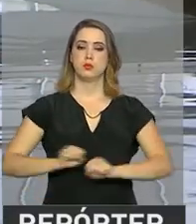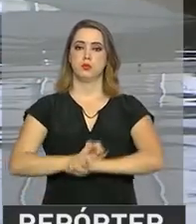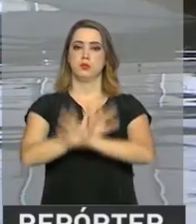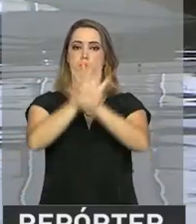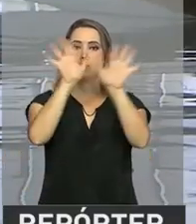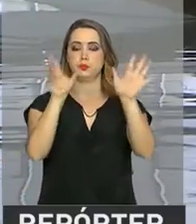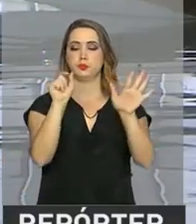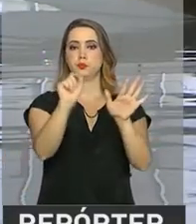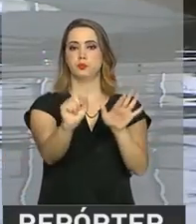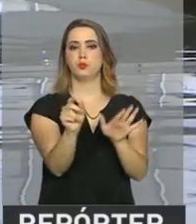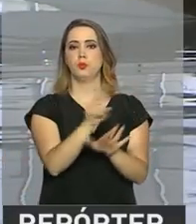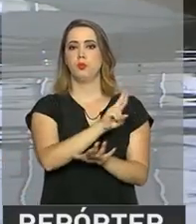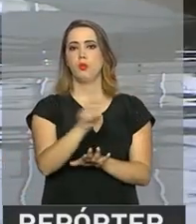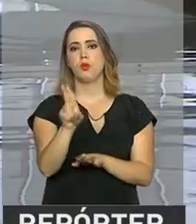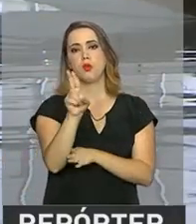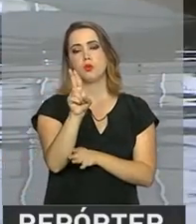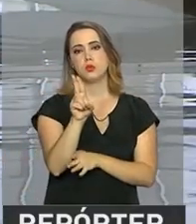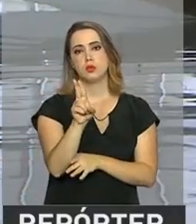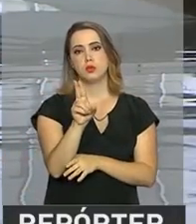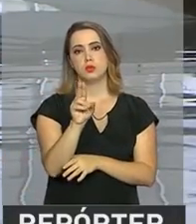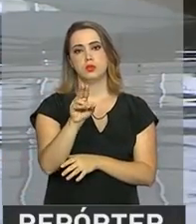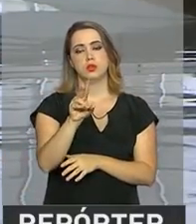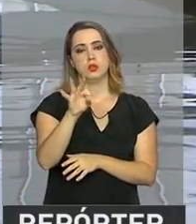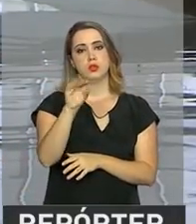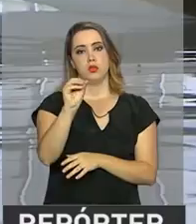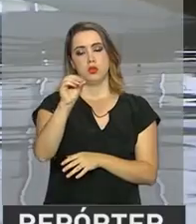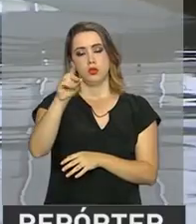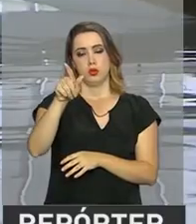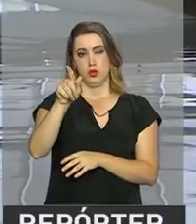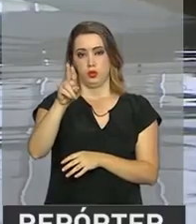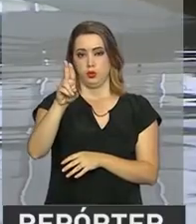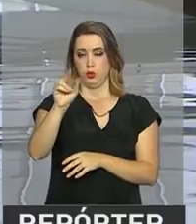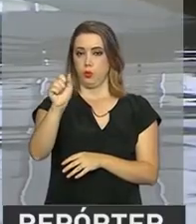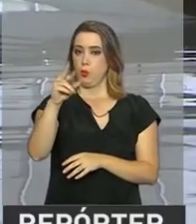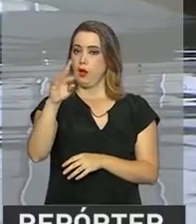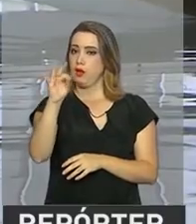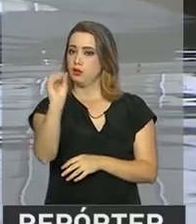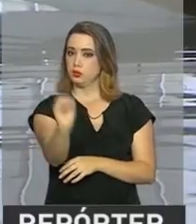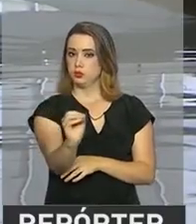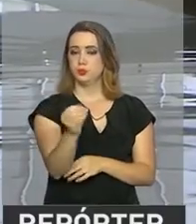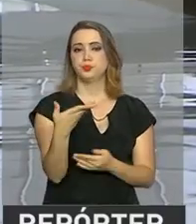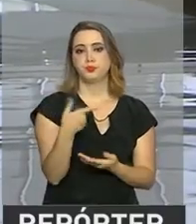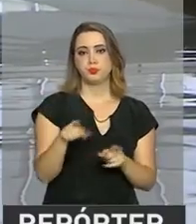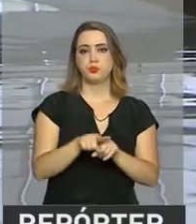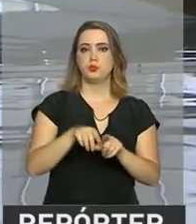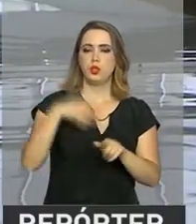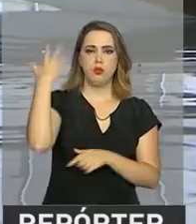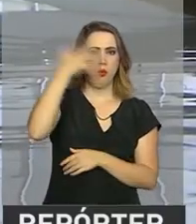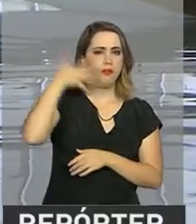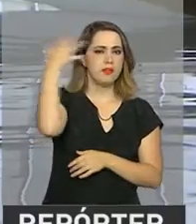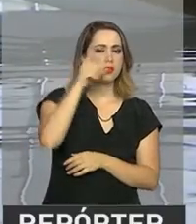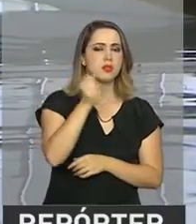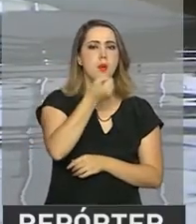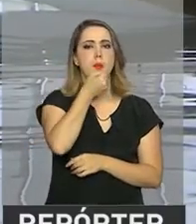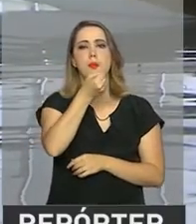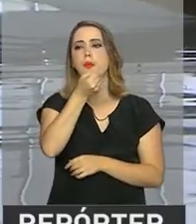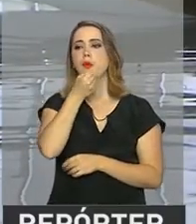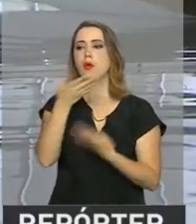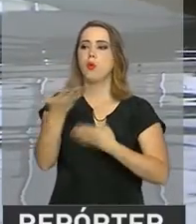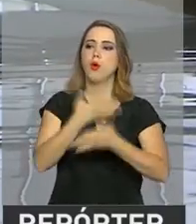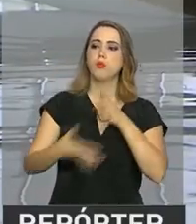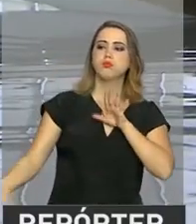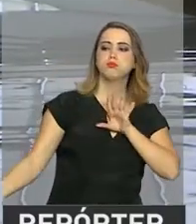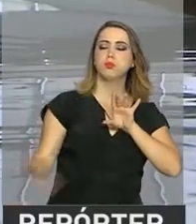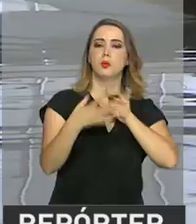e controladoria geral a união torquato jardim ele vai fazer uma palestra sobre as relações entre os setores público e privado